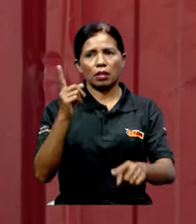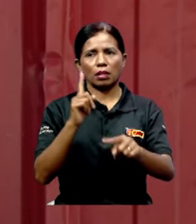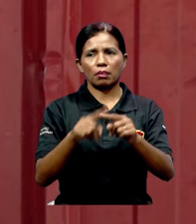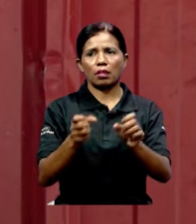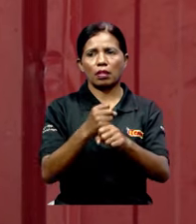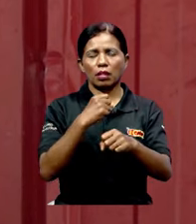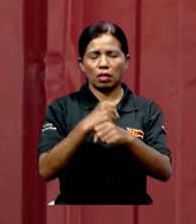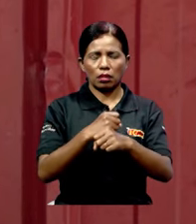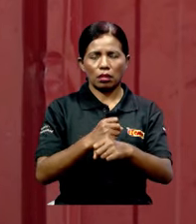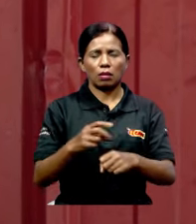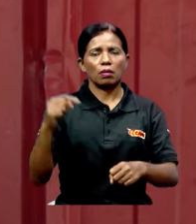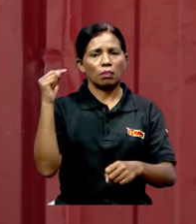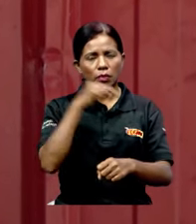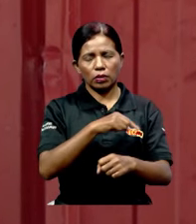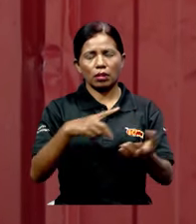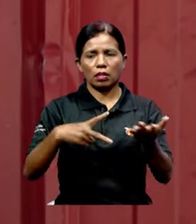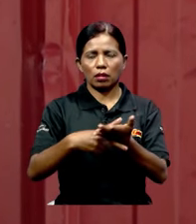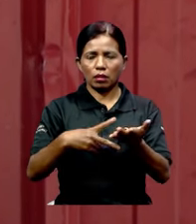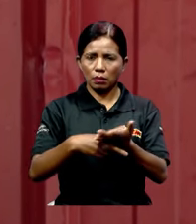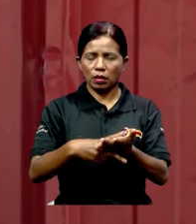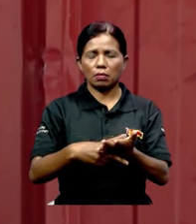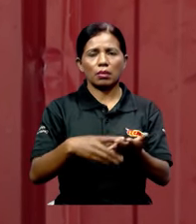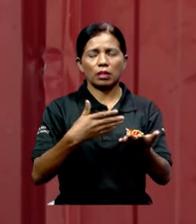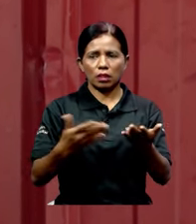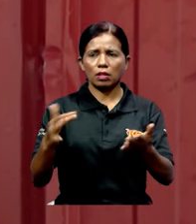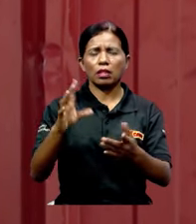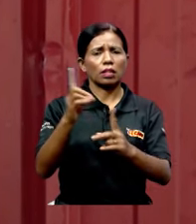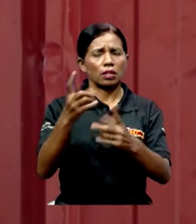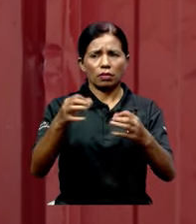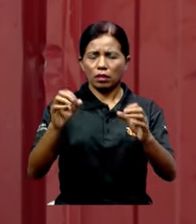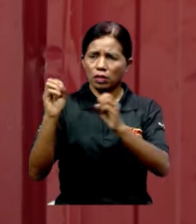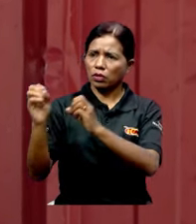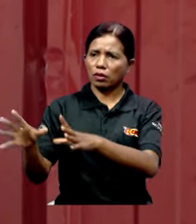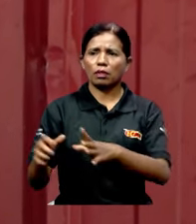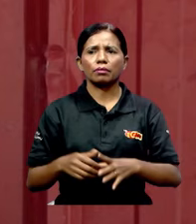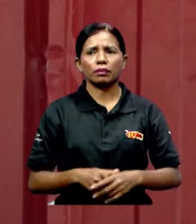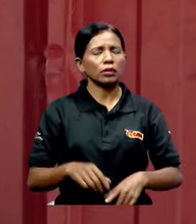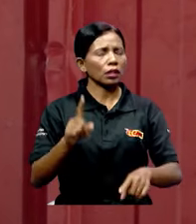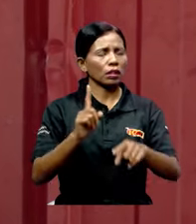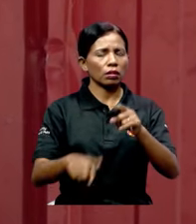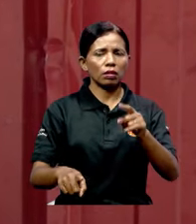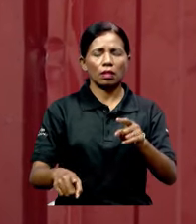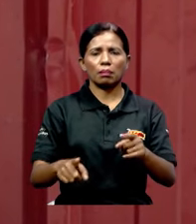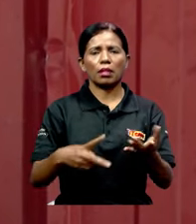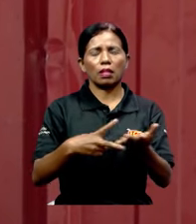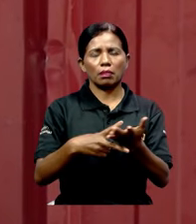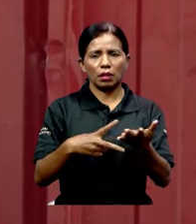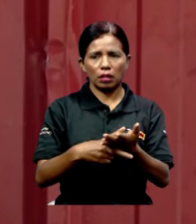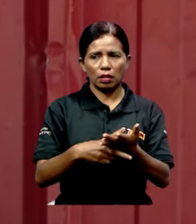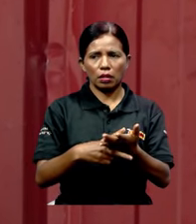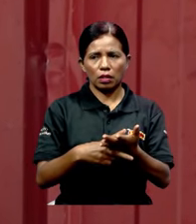fale manipulasaun ba iha sasang ne rasi. Kwanu ispaya rona soe ona. La bele halo manipulasaun fale ba